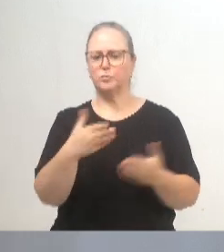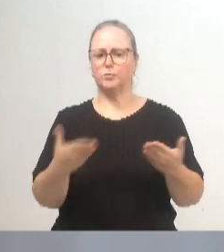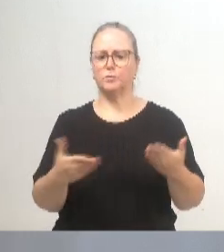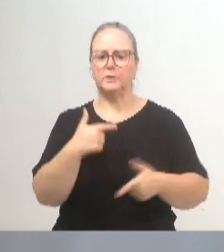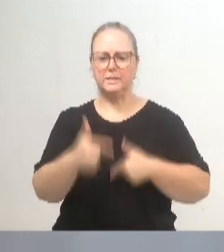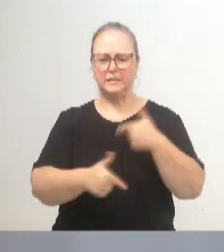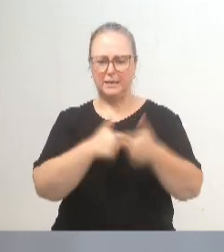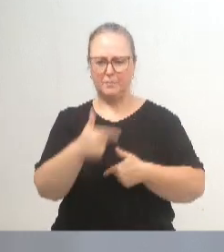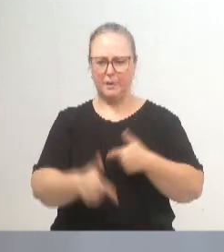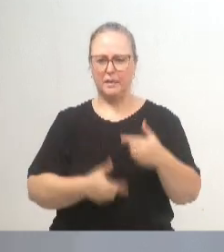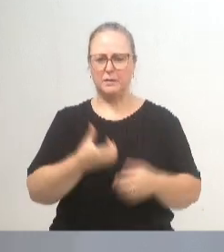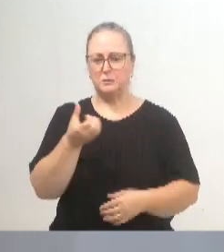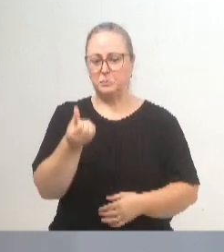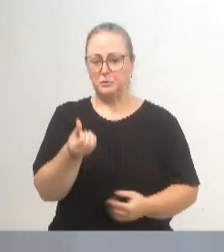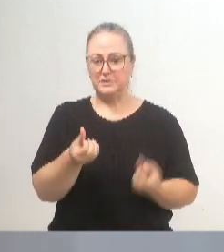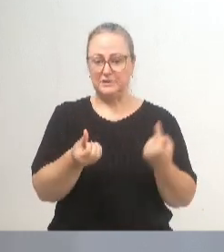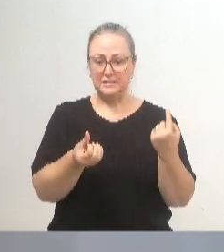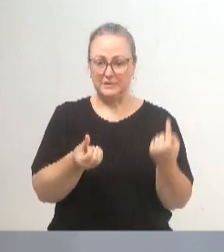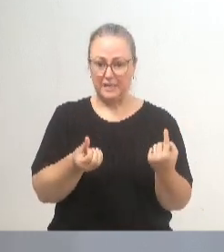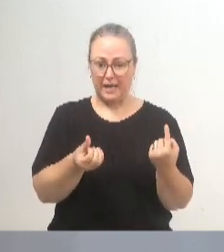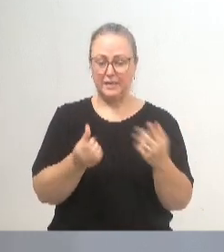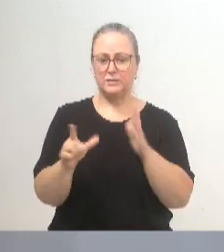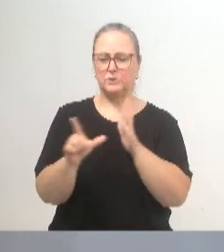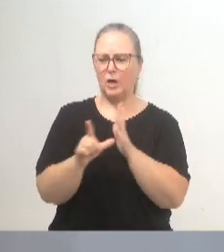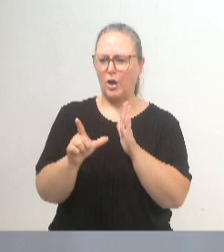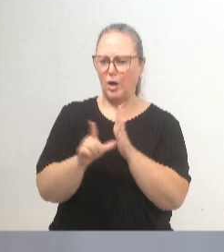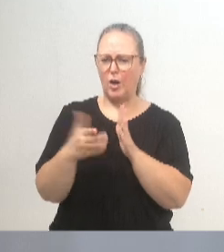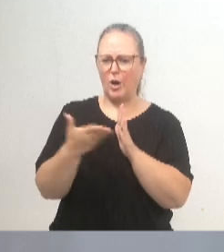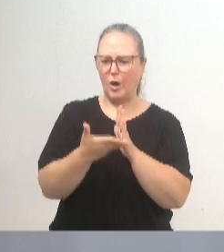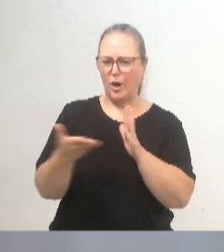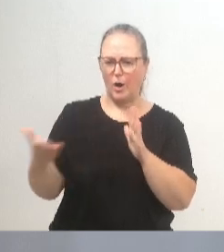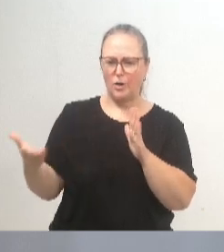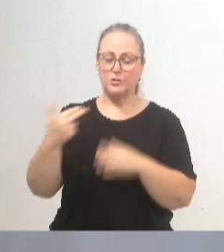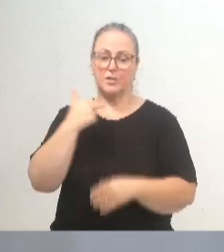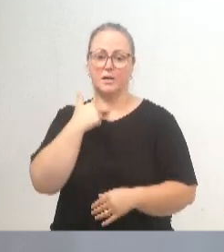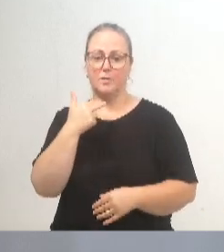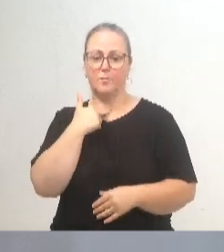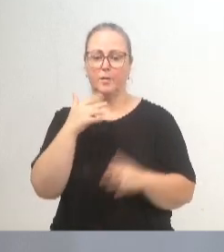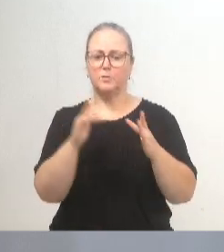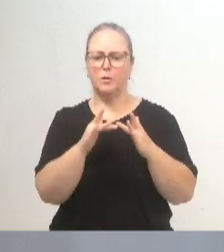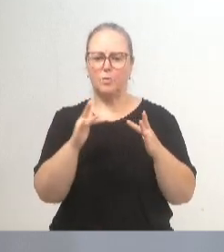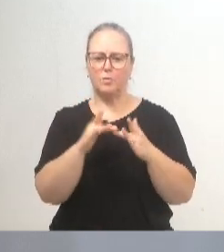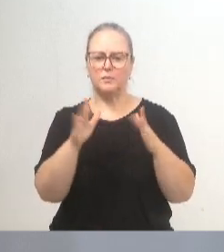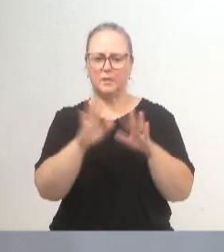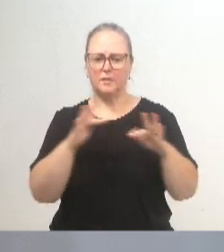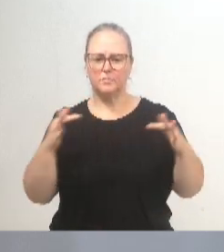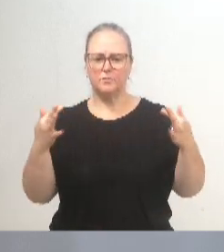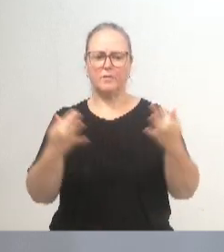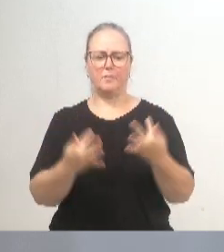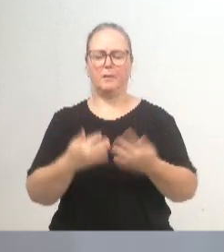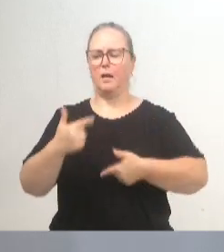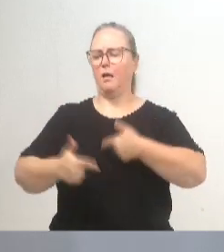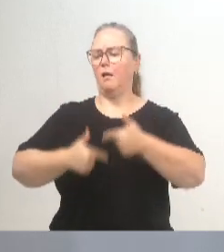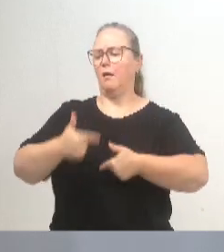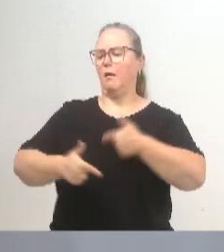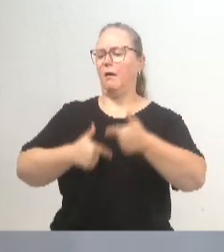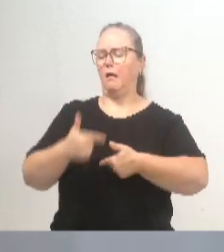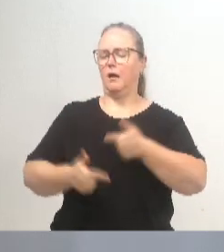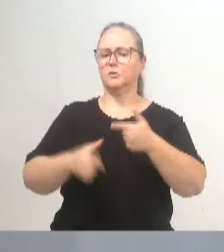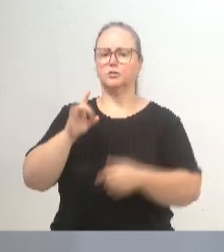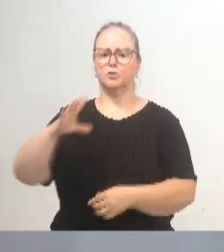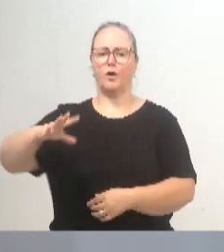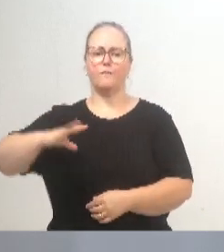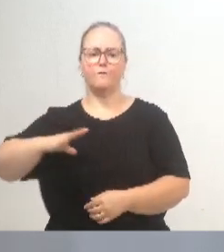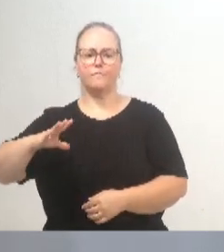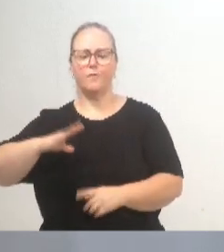escala 6x1, está no comércio fazendo a escala 6x1, não pode conviver com a sua família, tem que trabalhar 6 dias por semana e folgar apenas no